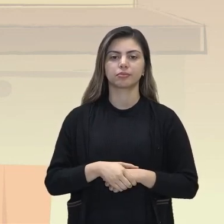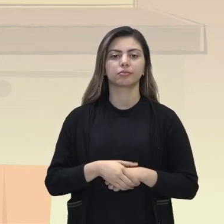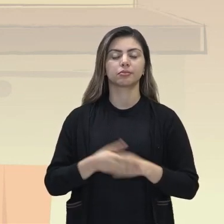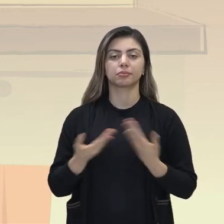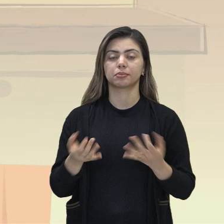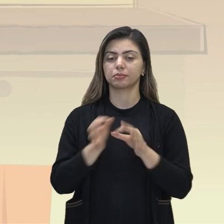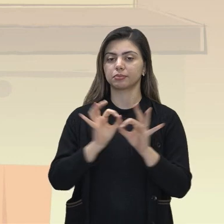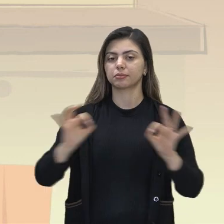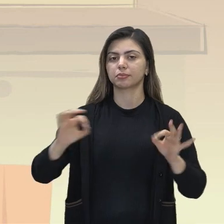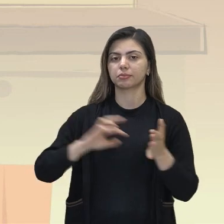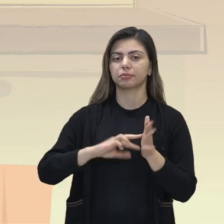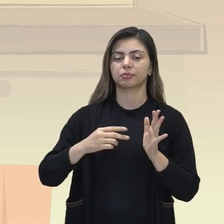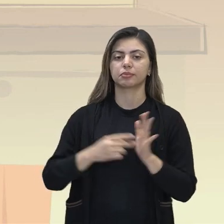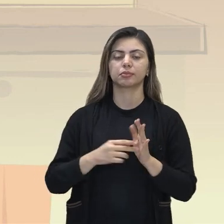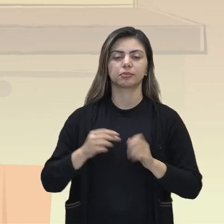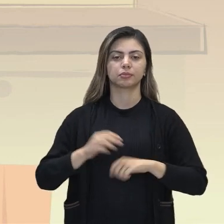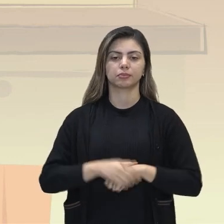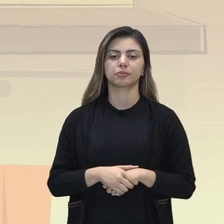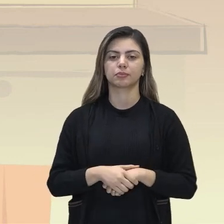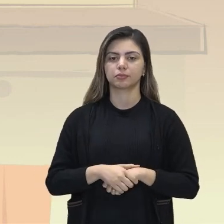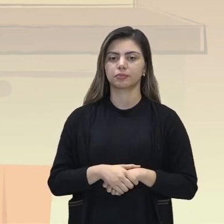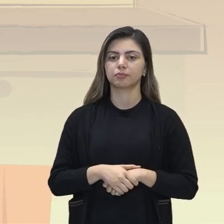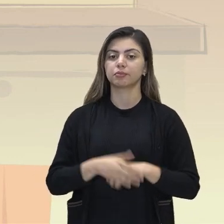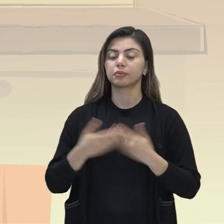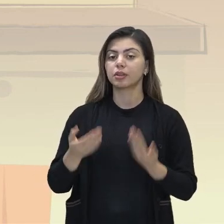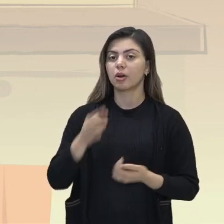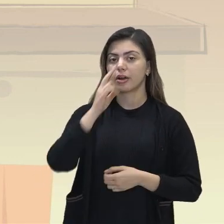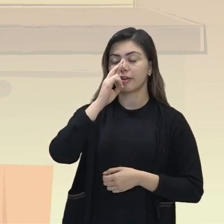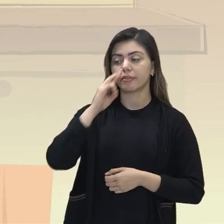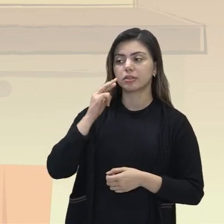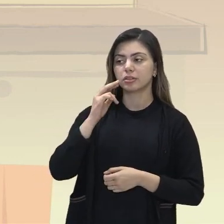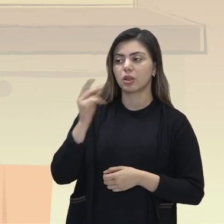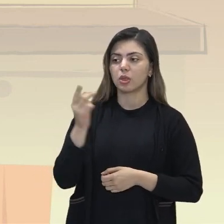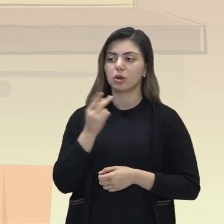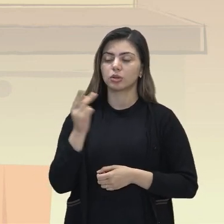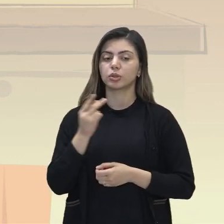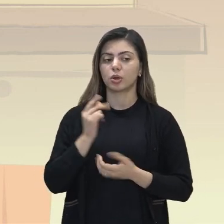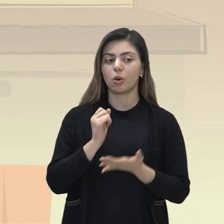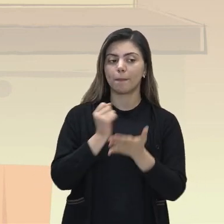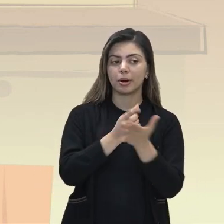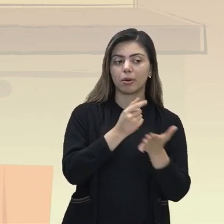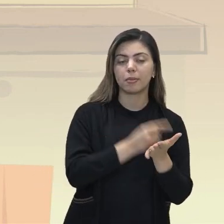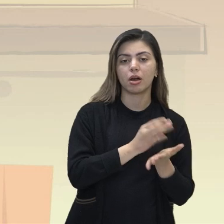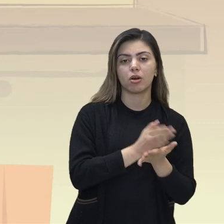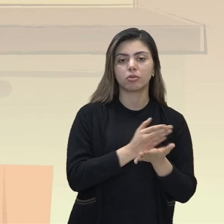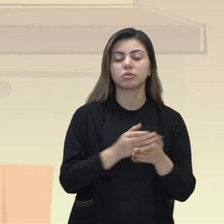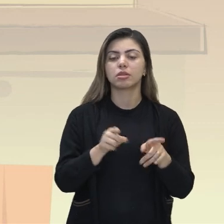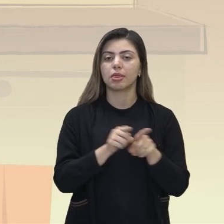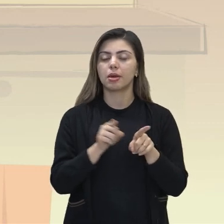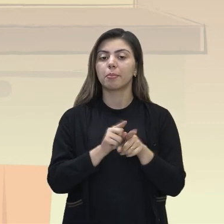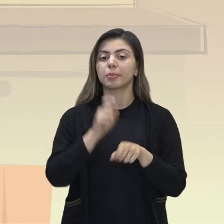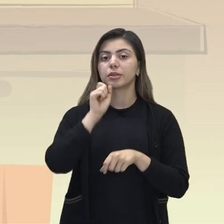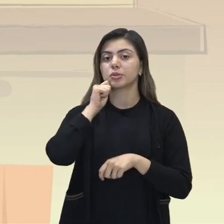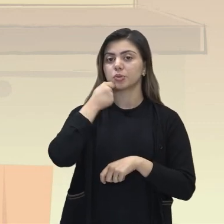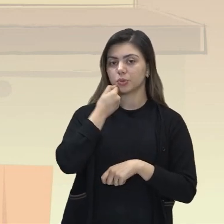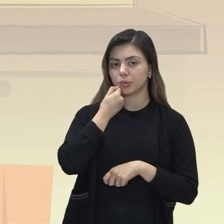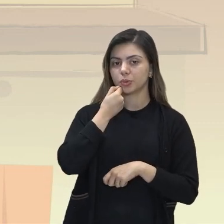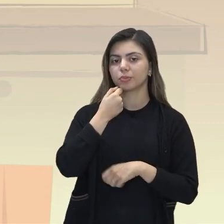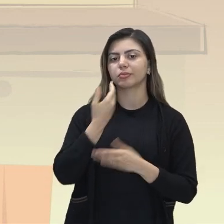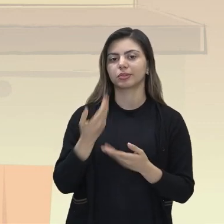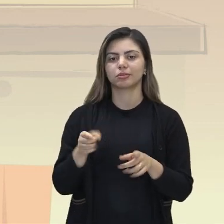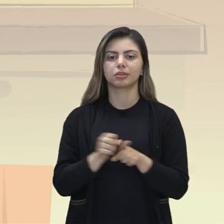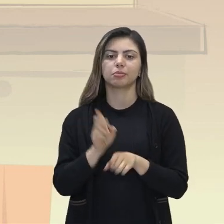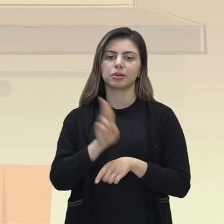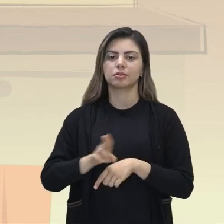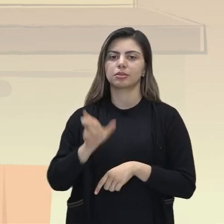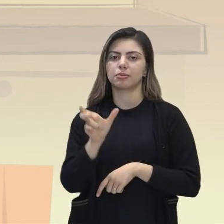Vamos comprar algum, né, refrigerante e suco. Então, também usei o some